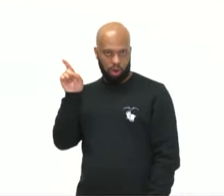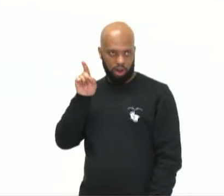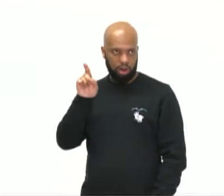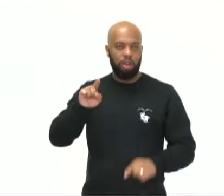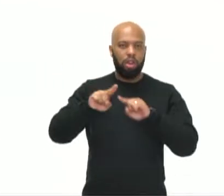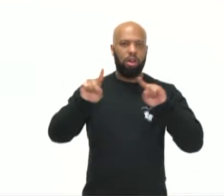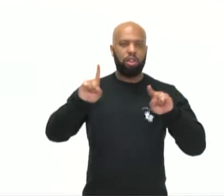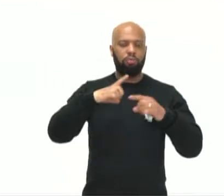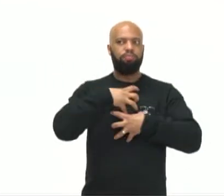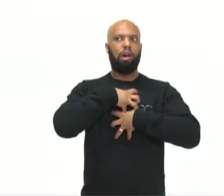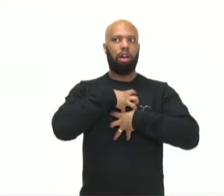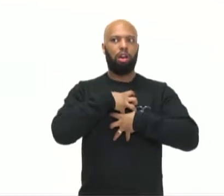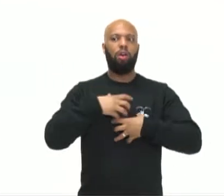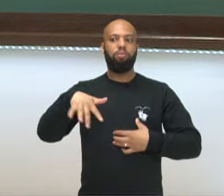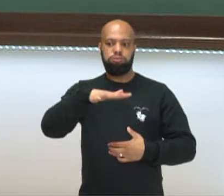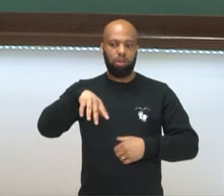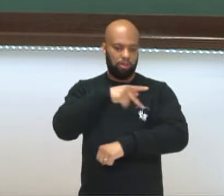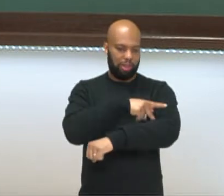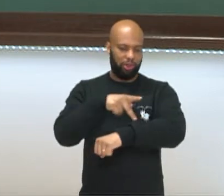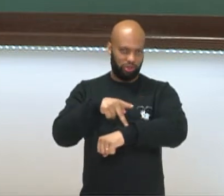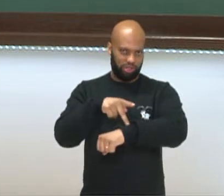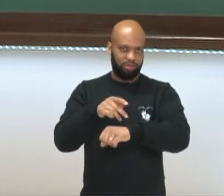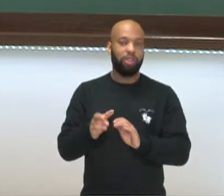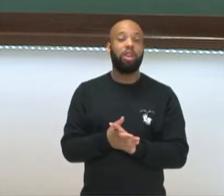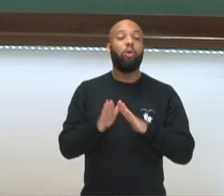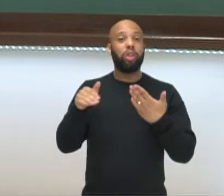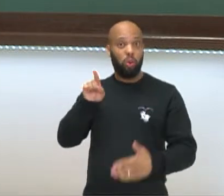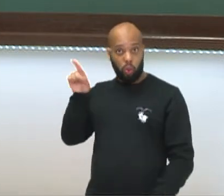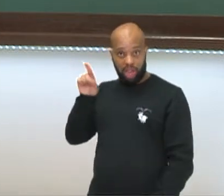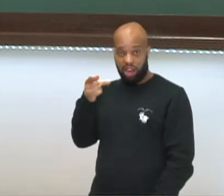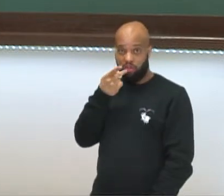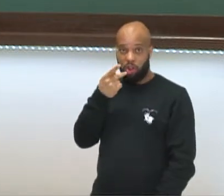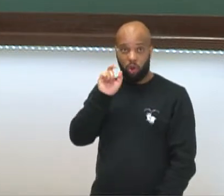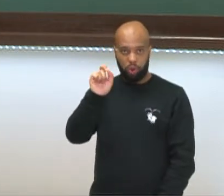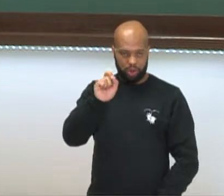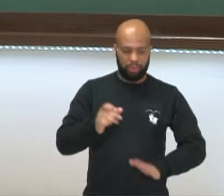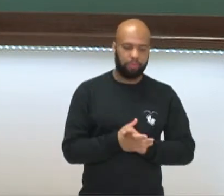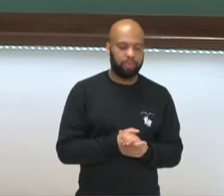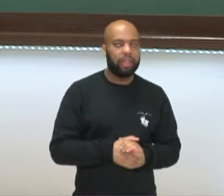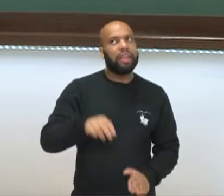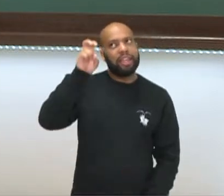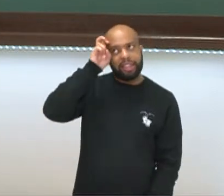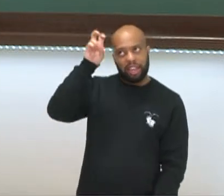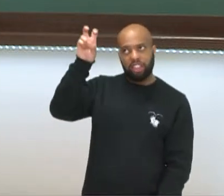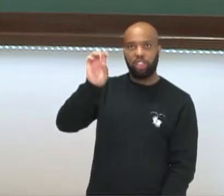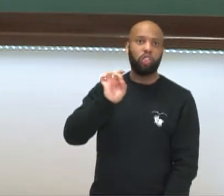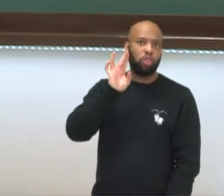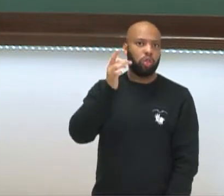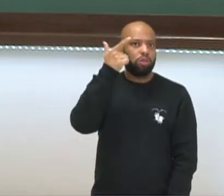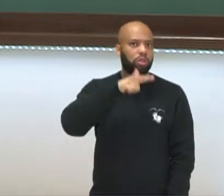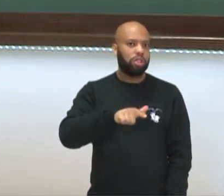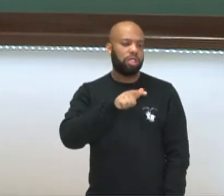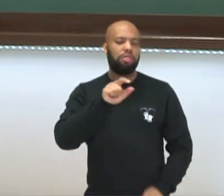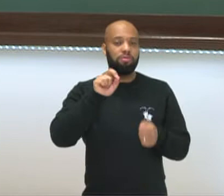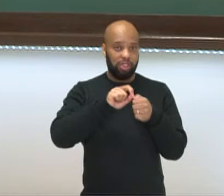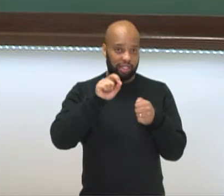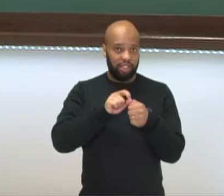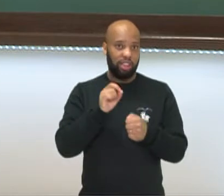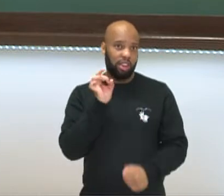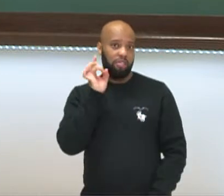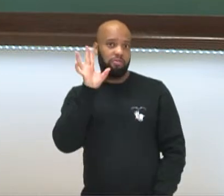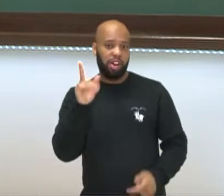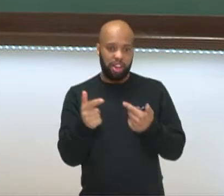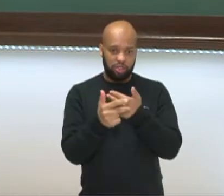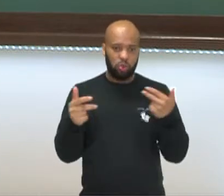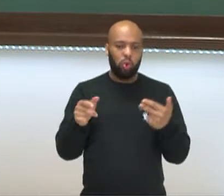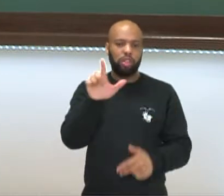nos meios pedagógicos. Então, ele estava dizendo ali que ser inteligente não é somente ter facilidade com